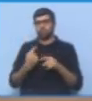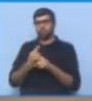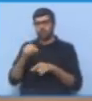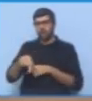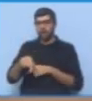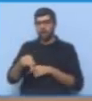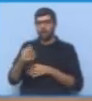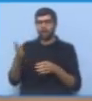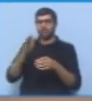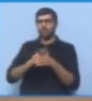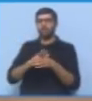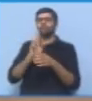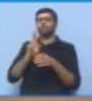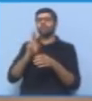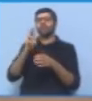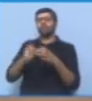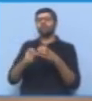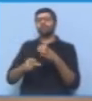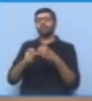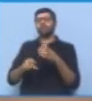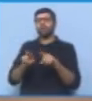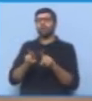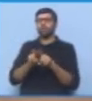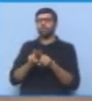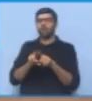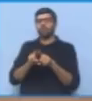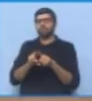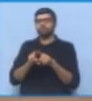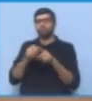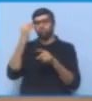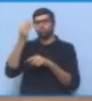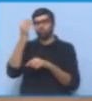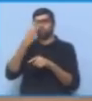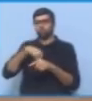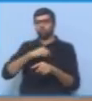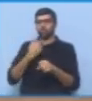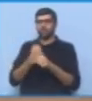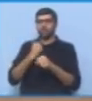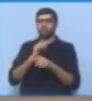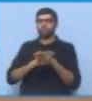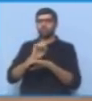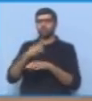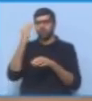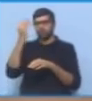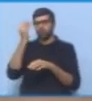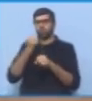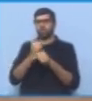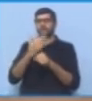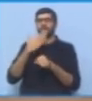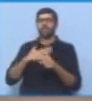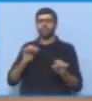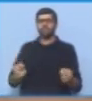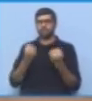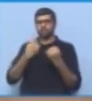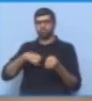ela tapa e fica só a esperança. A esperança é aqui vista também como uma ilusão. Nós trabalhamos porque temos a ilusão que o trabalho nos vai salvar.